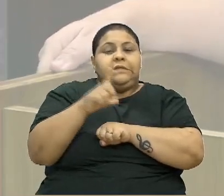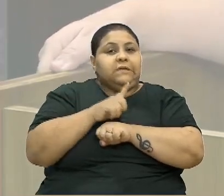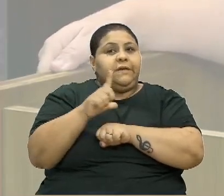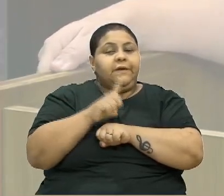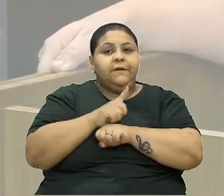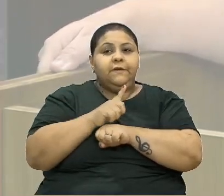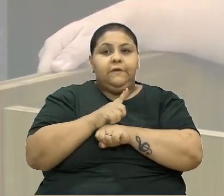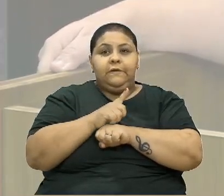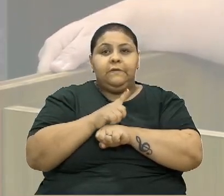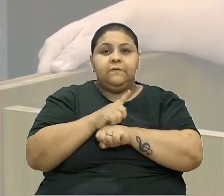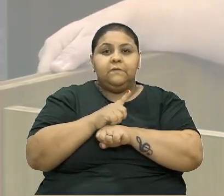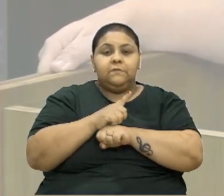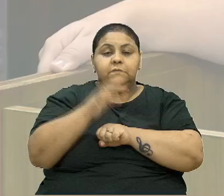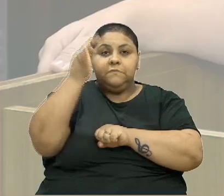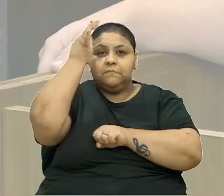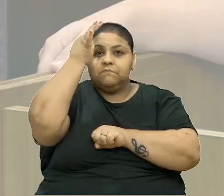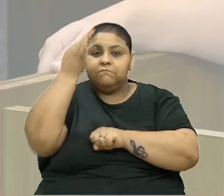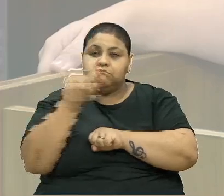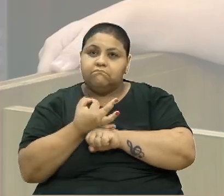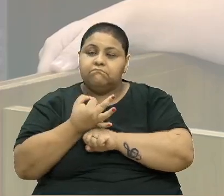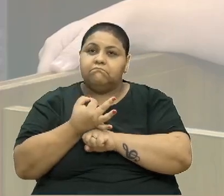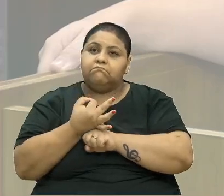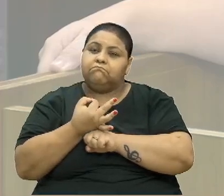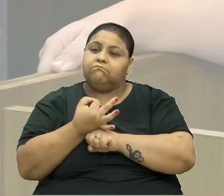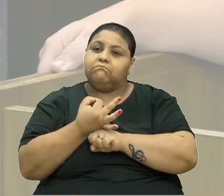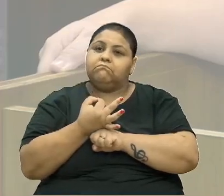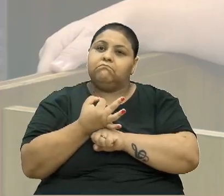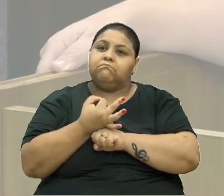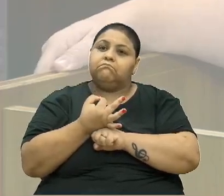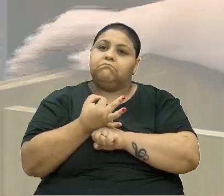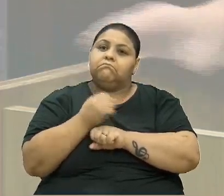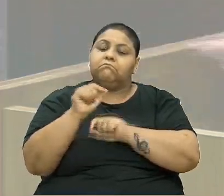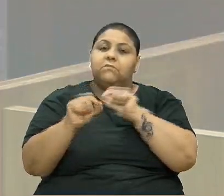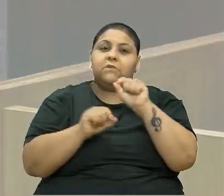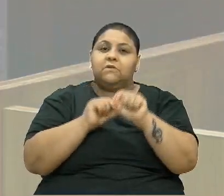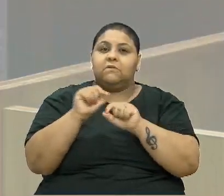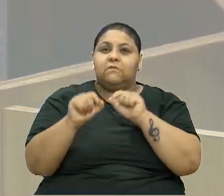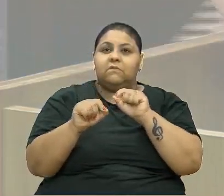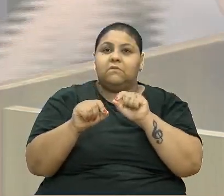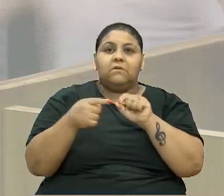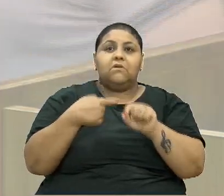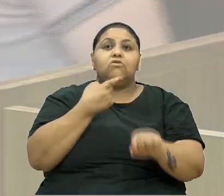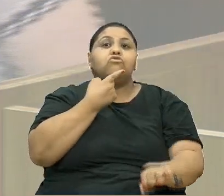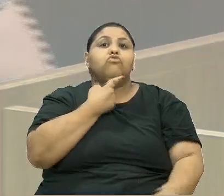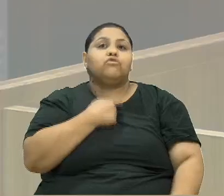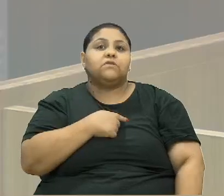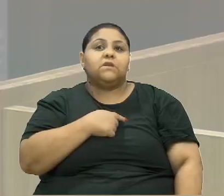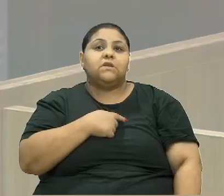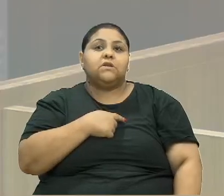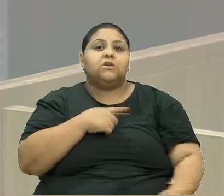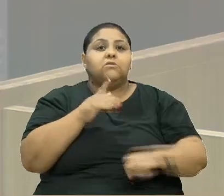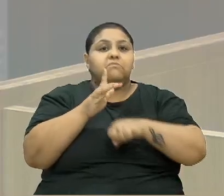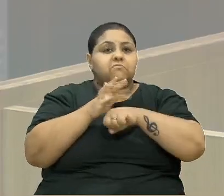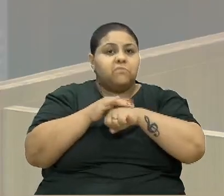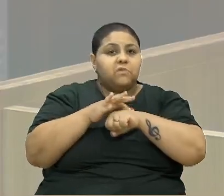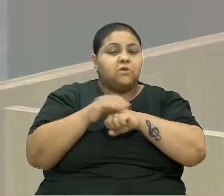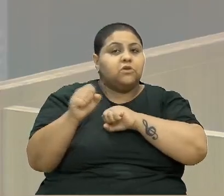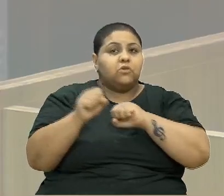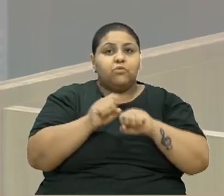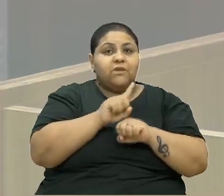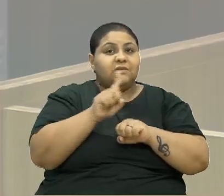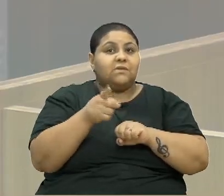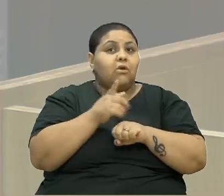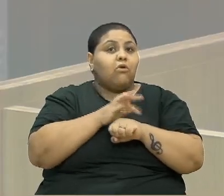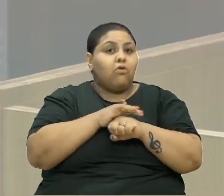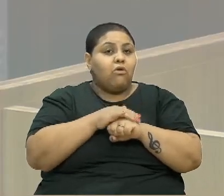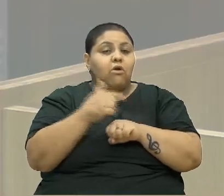que entender que a situação, às vezes, eu não gostaria de ficar doente. Olha, que se eu pudesse não ficar